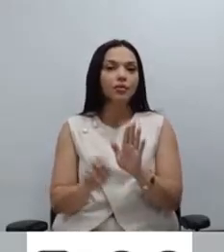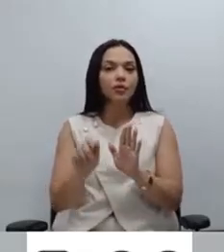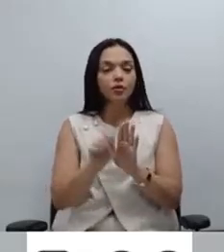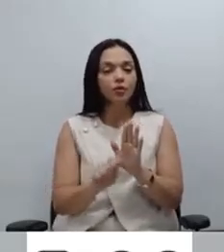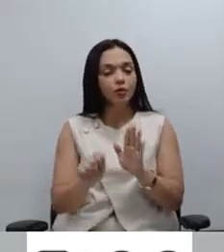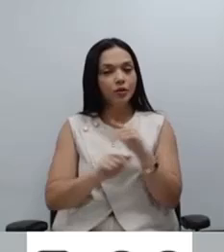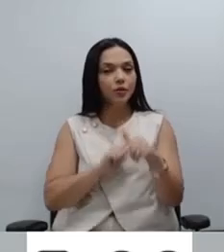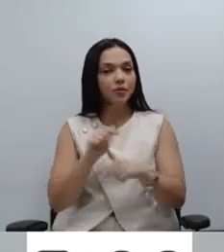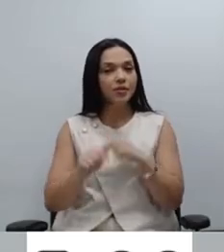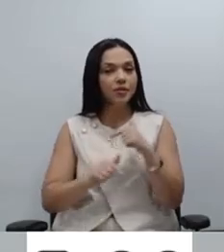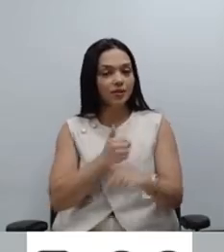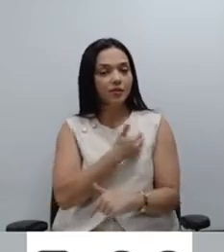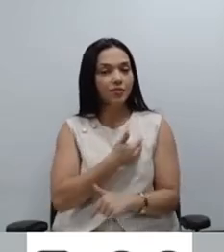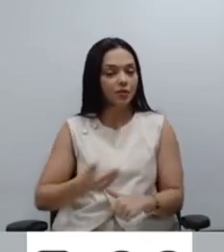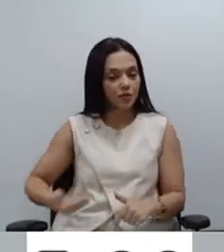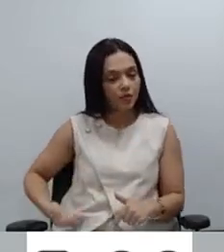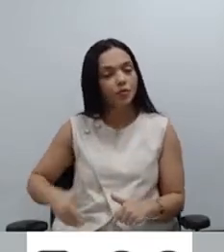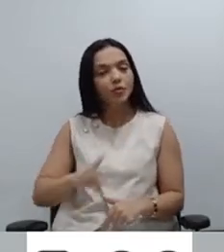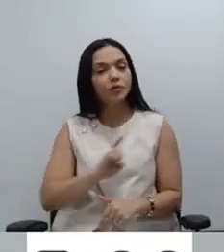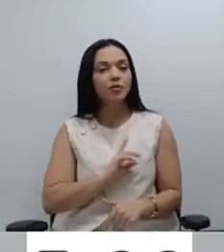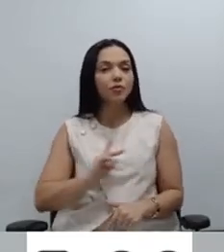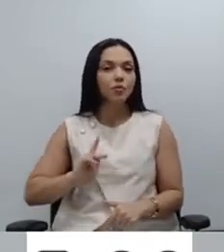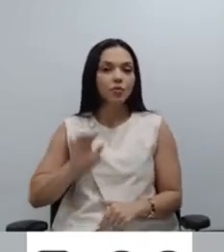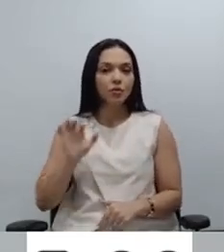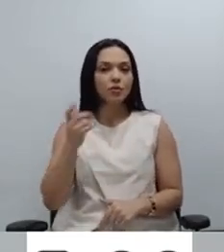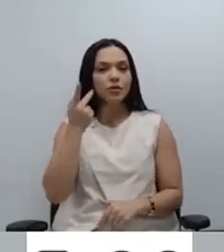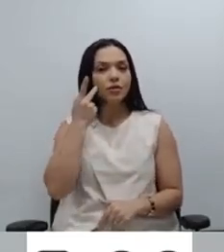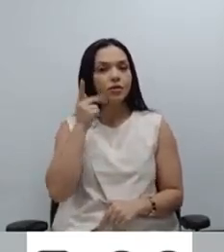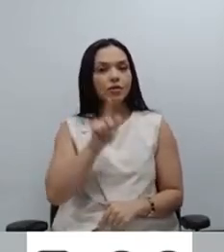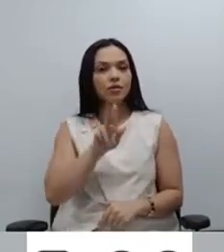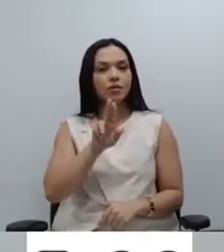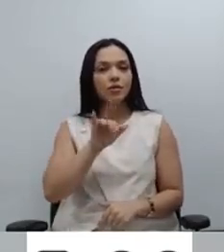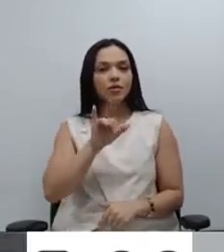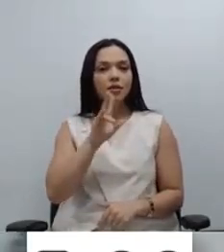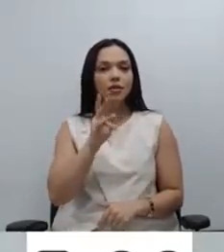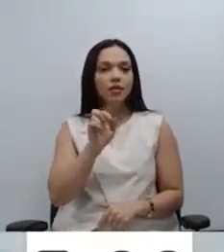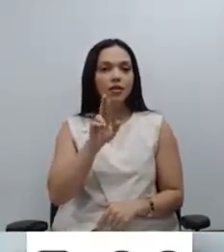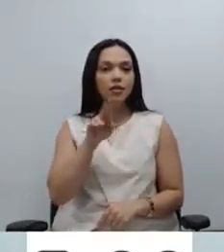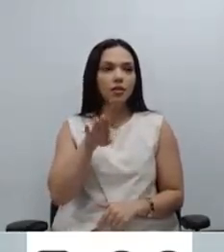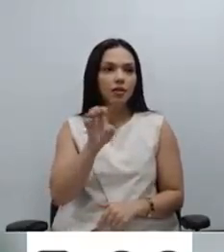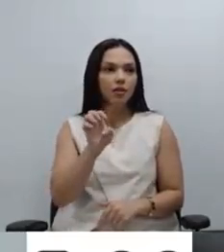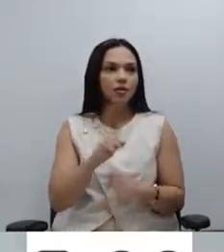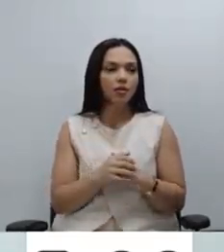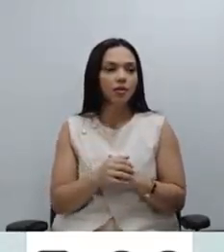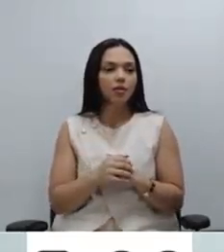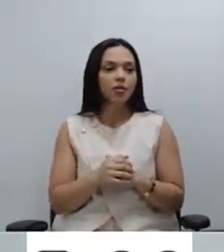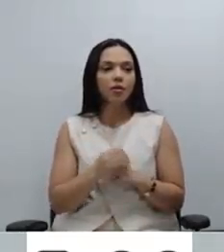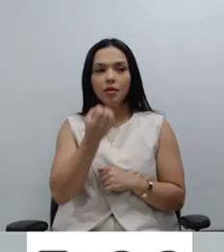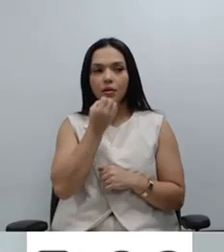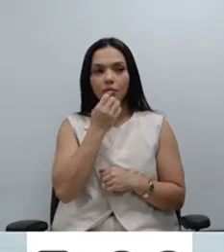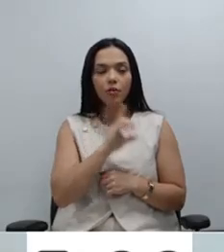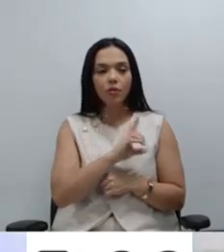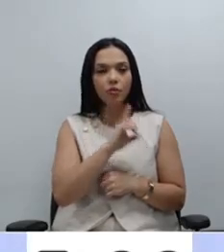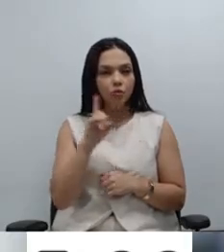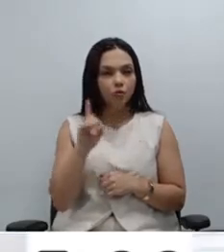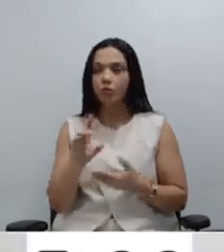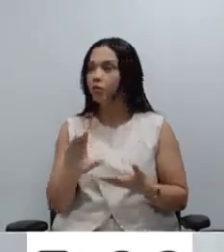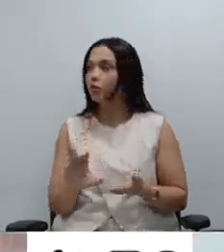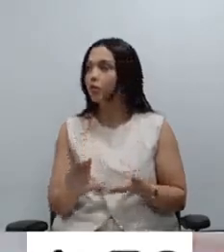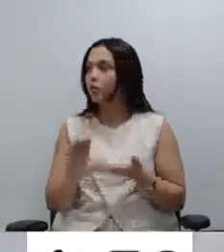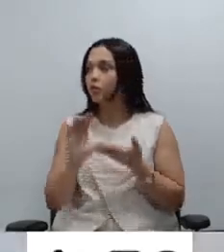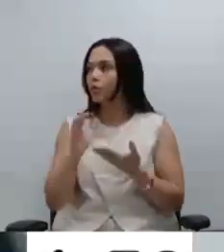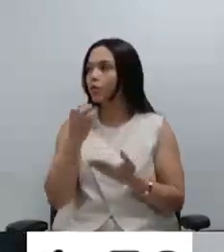Servidores e Servidoras da Defensoria Pública do Estado de São Paulo, Guilherme Guiral. Seja bem-vindo com a palavra. Bom dia, conselheiras, bom dia, conselheiros, bom